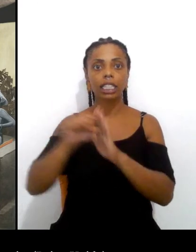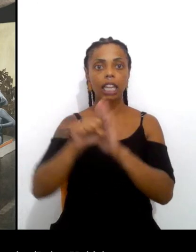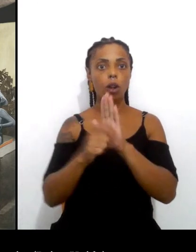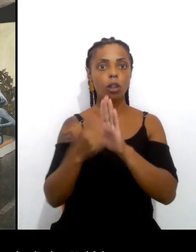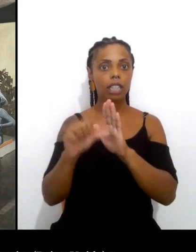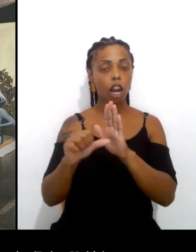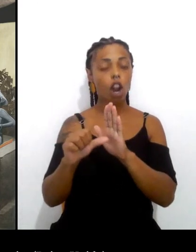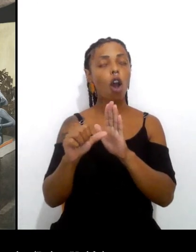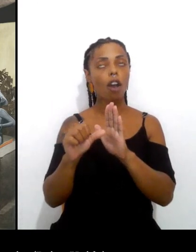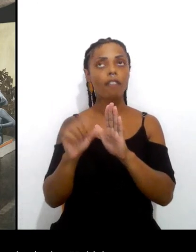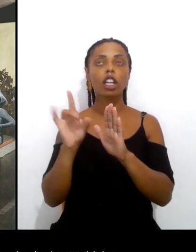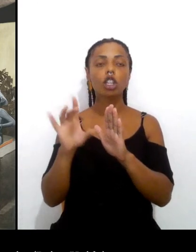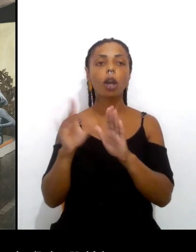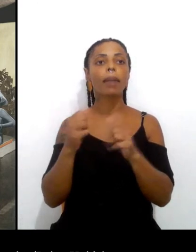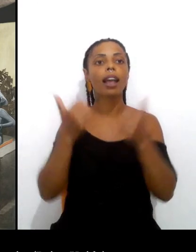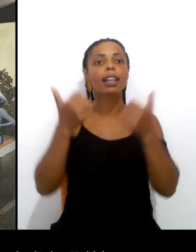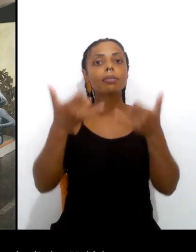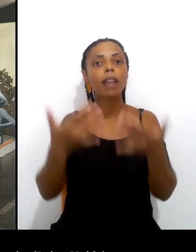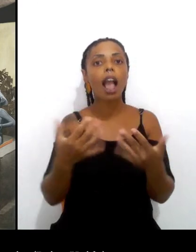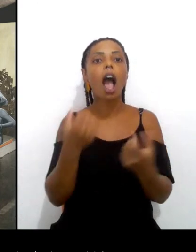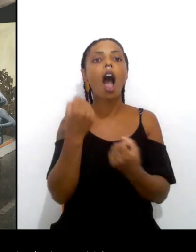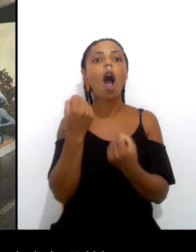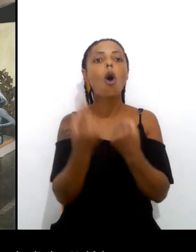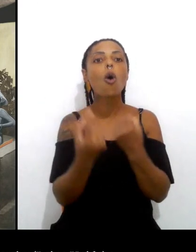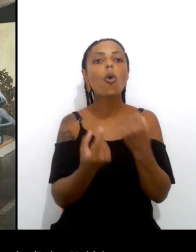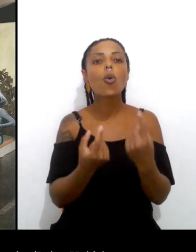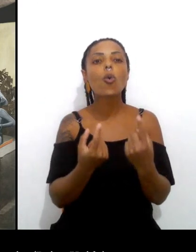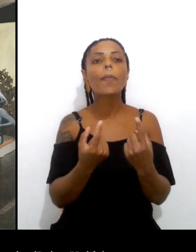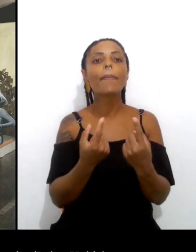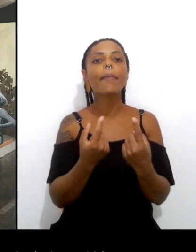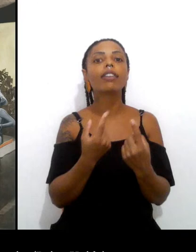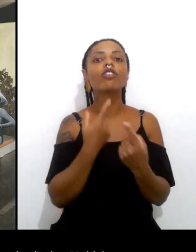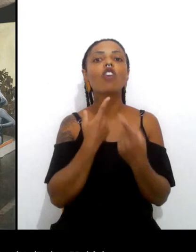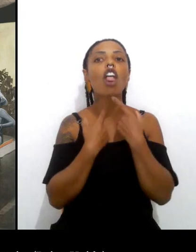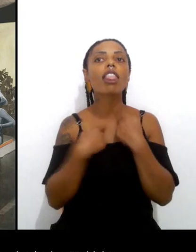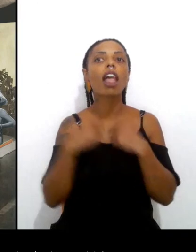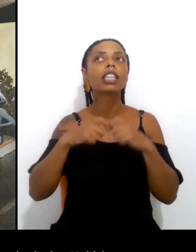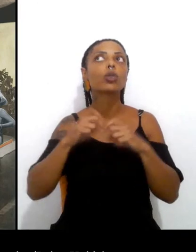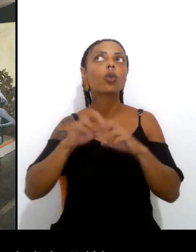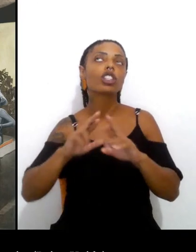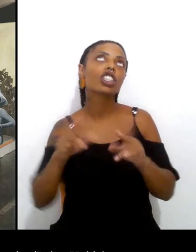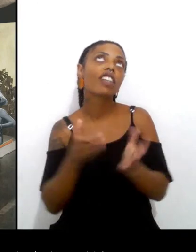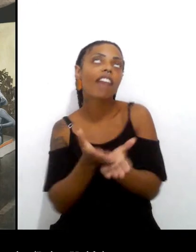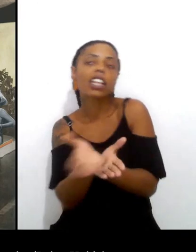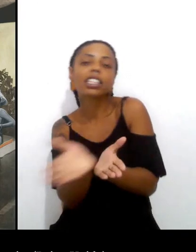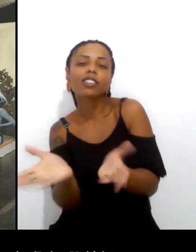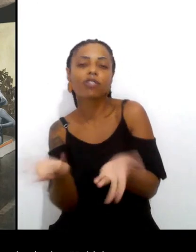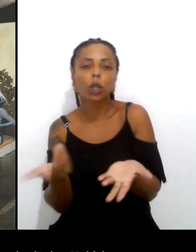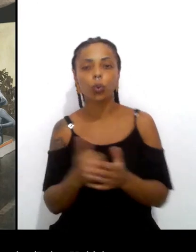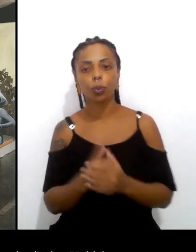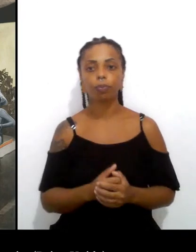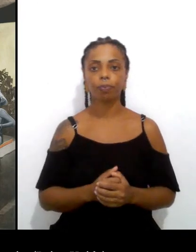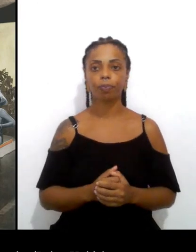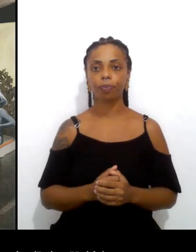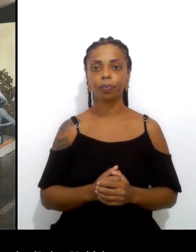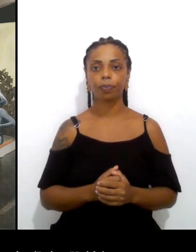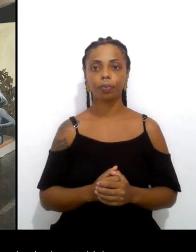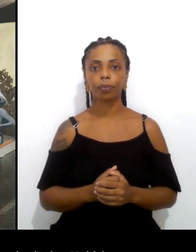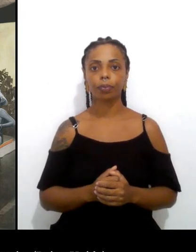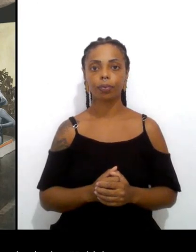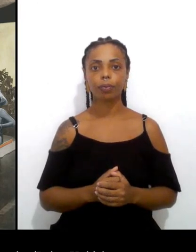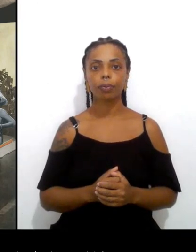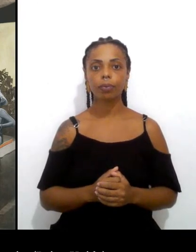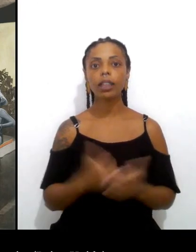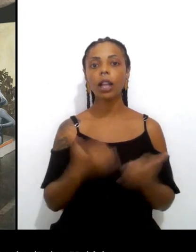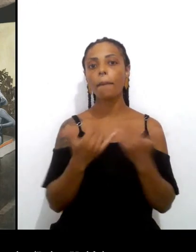para explicar certos desvios sexuais então aqui a ideia que alguém se distrai